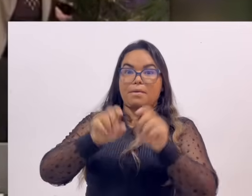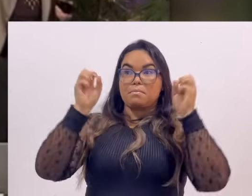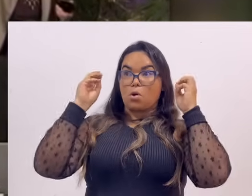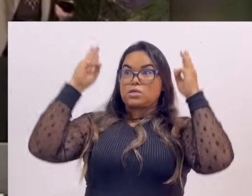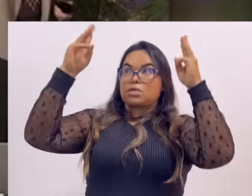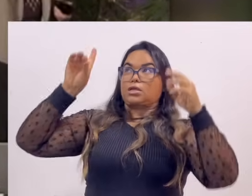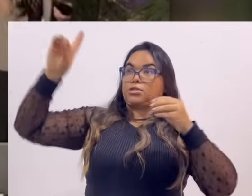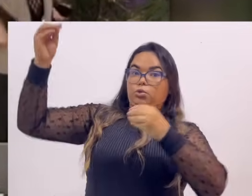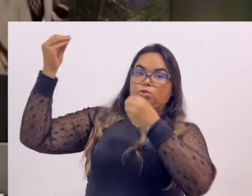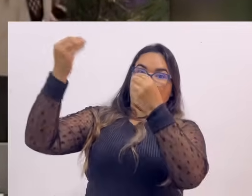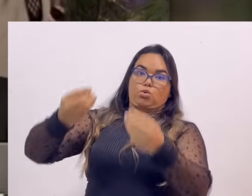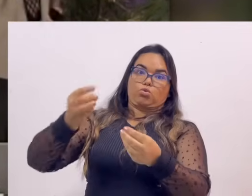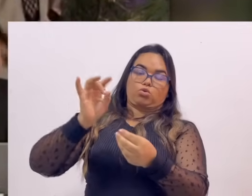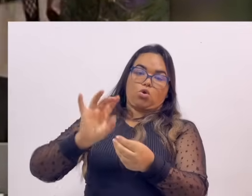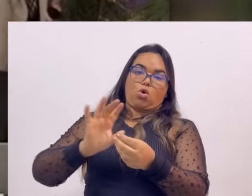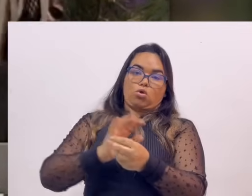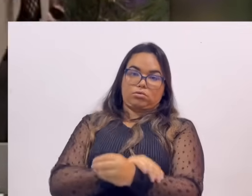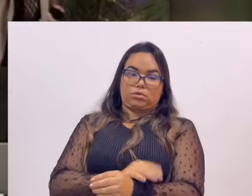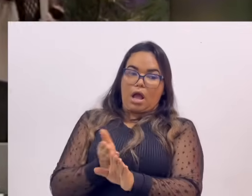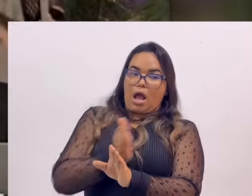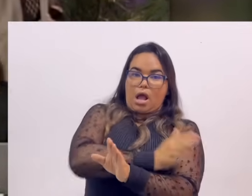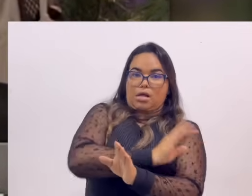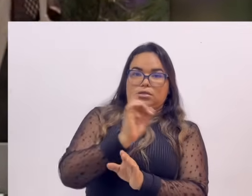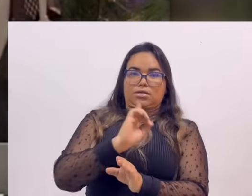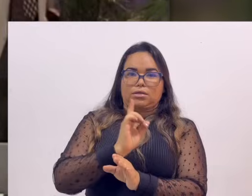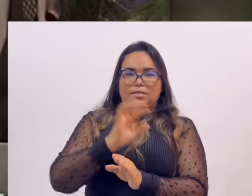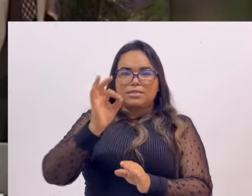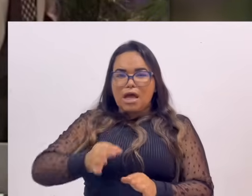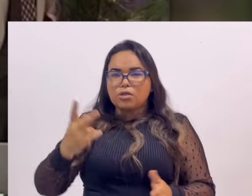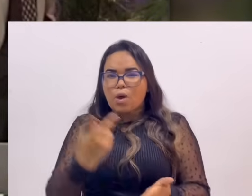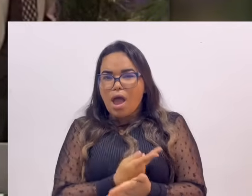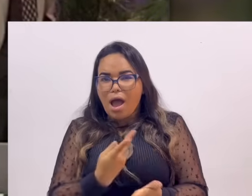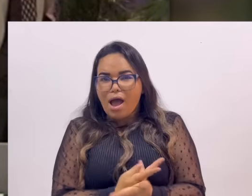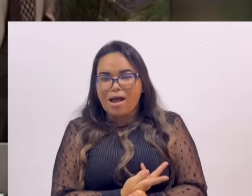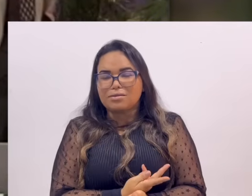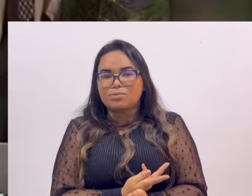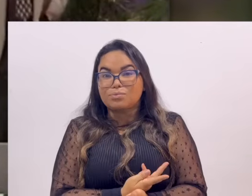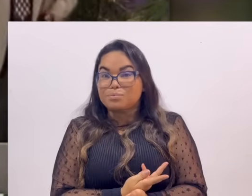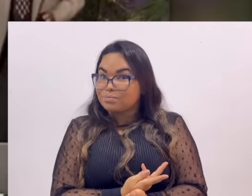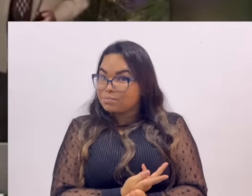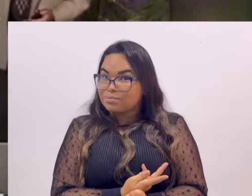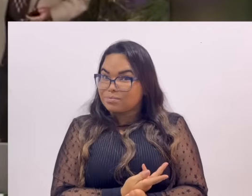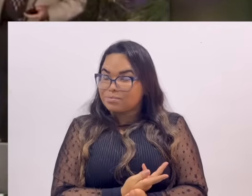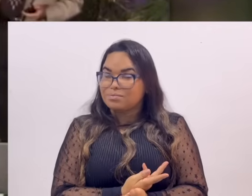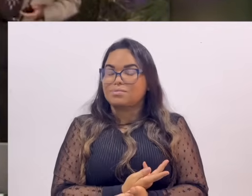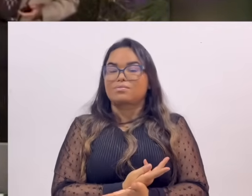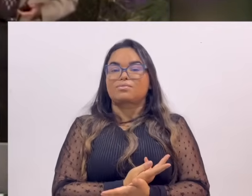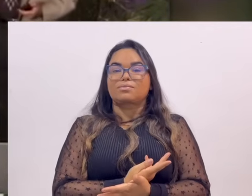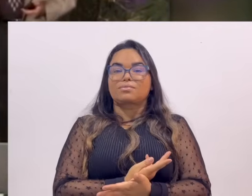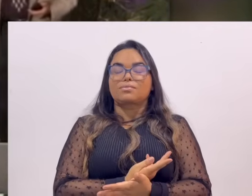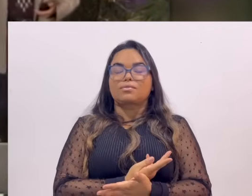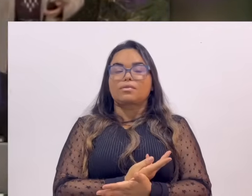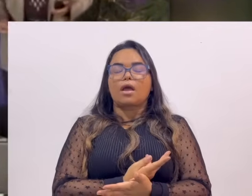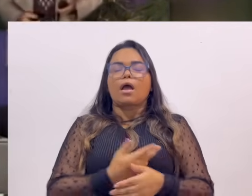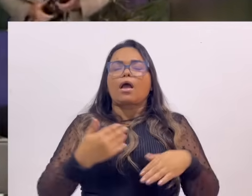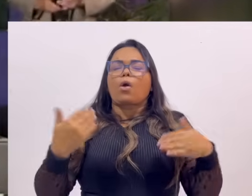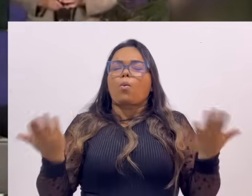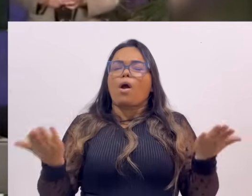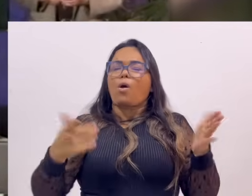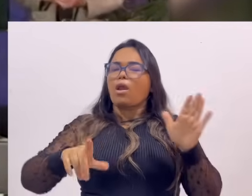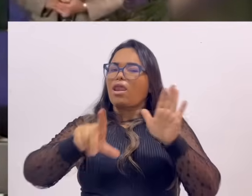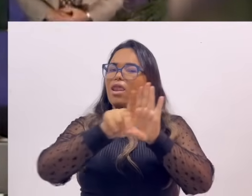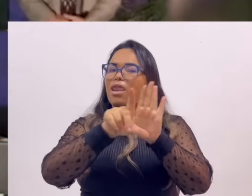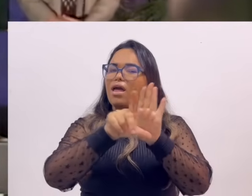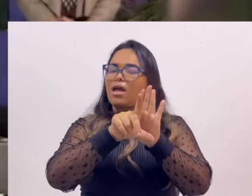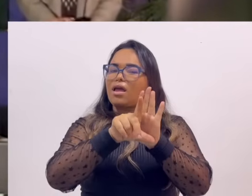nos dez mandamentos em tábuas de pedra. Certo ou errado? Bem, então, que leis, estatutos